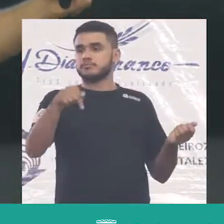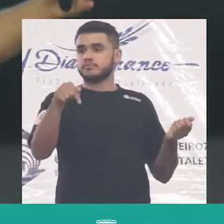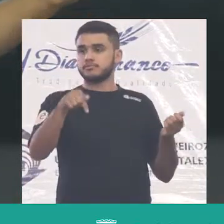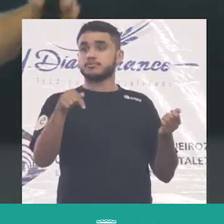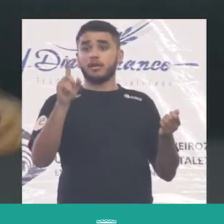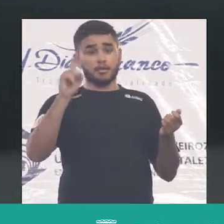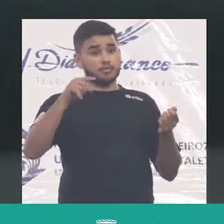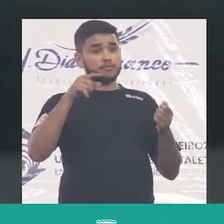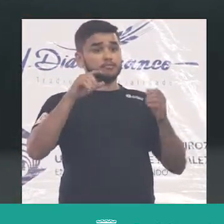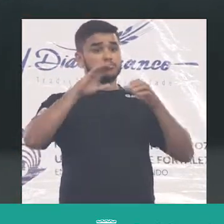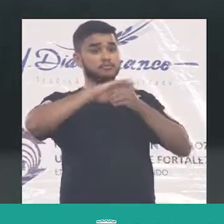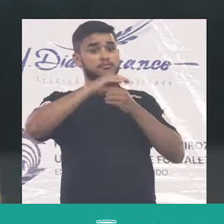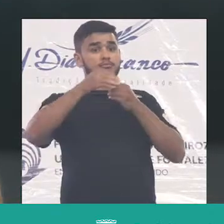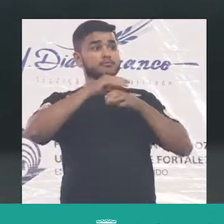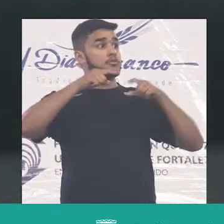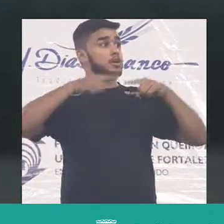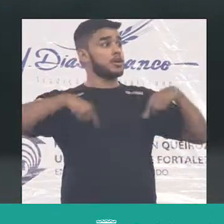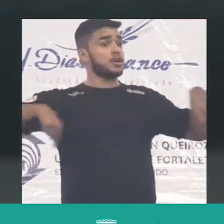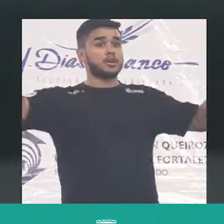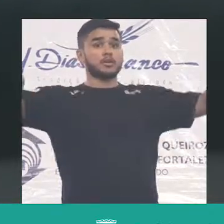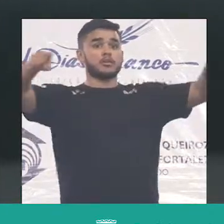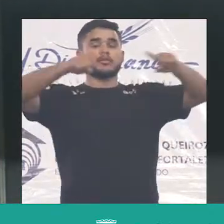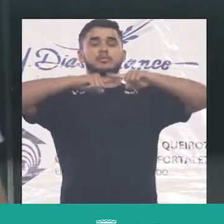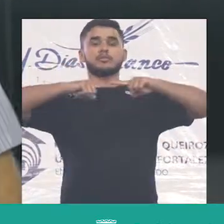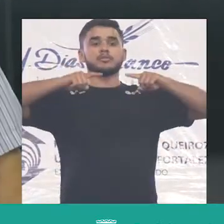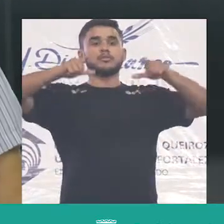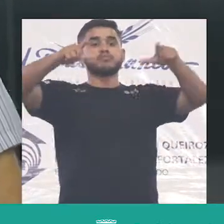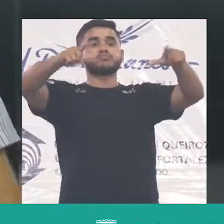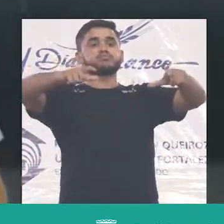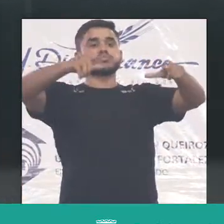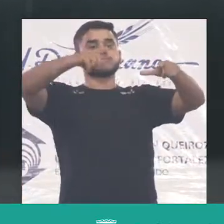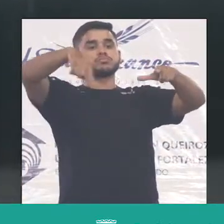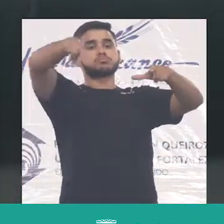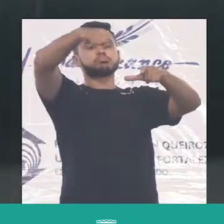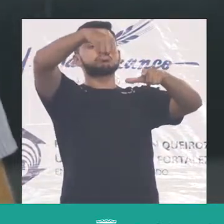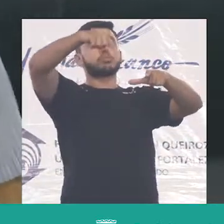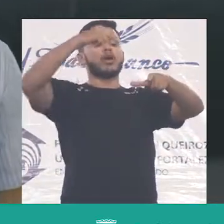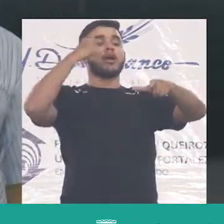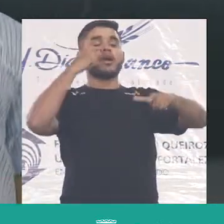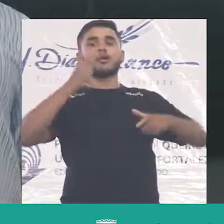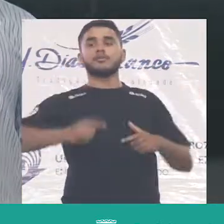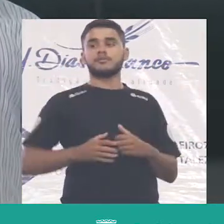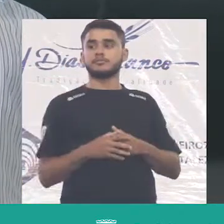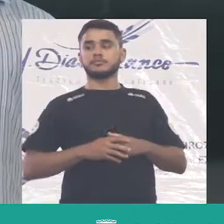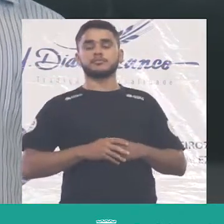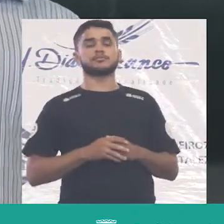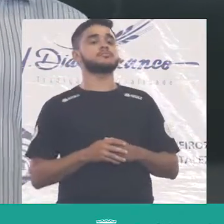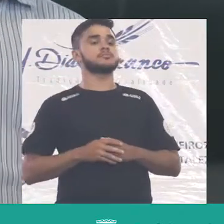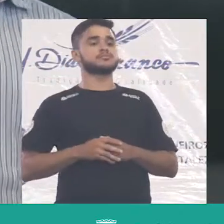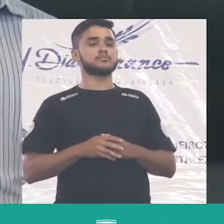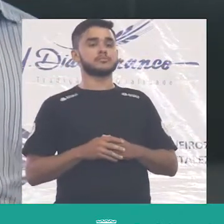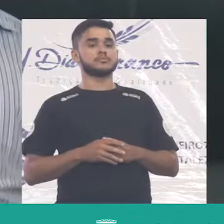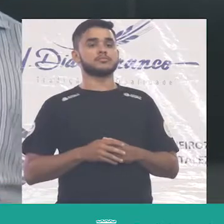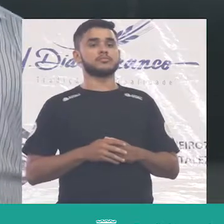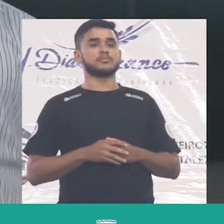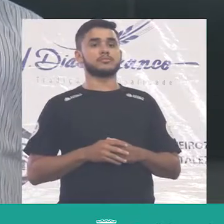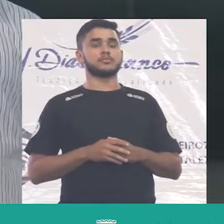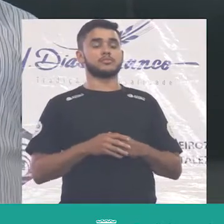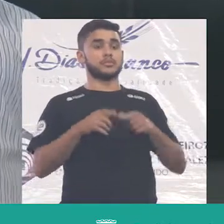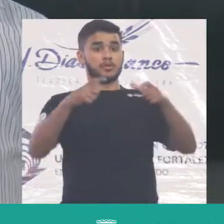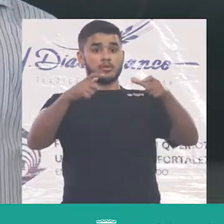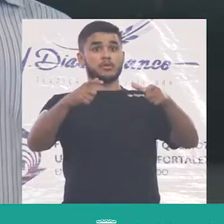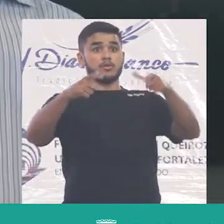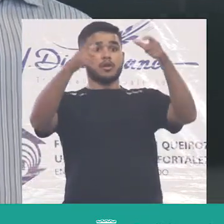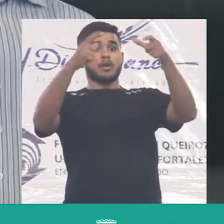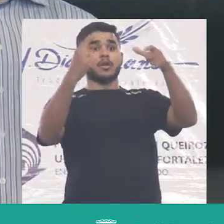uma piscina. No meio dele eu faço uma bola e boto alto para ficar uma área